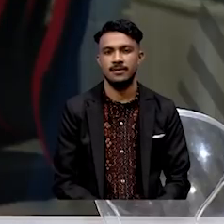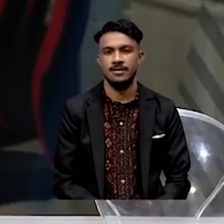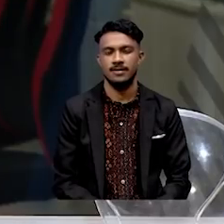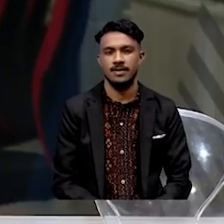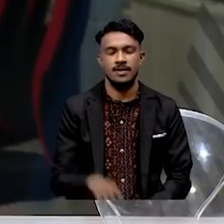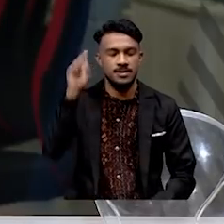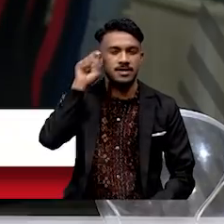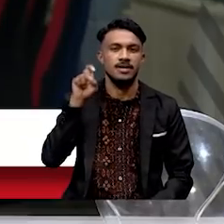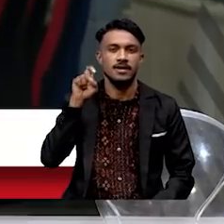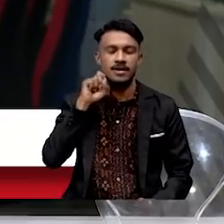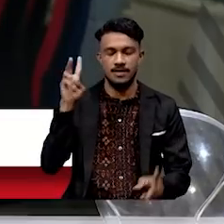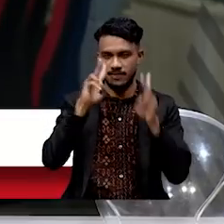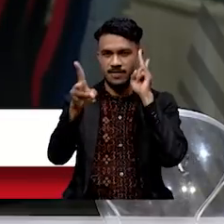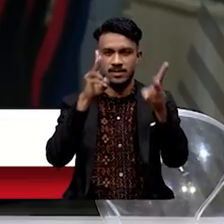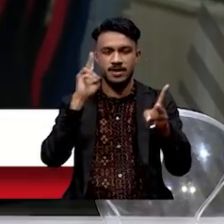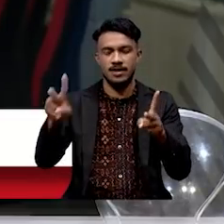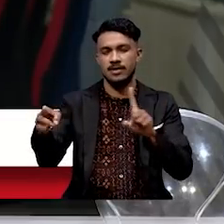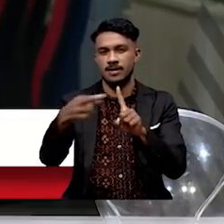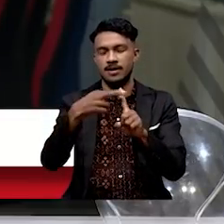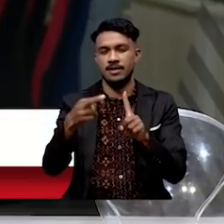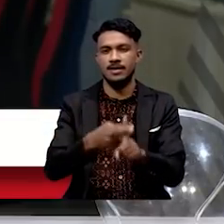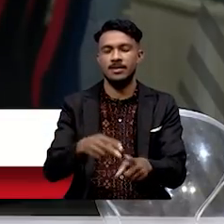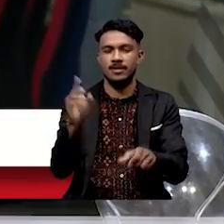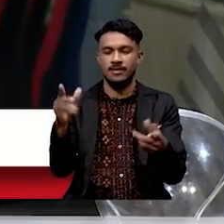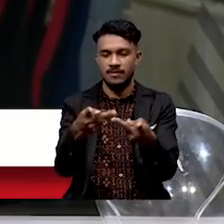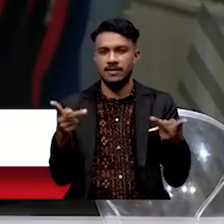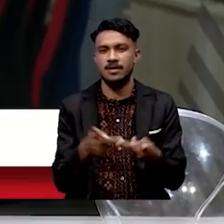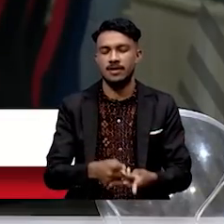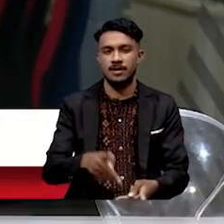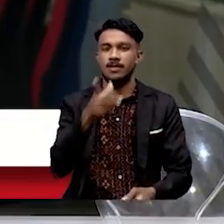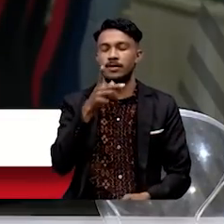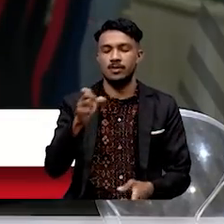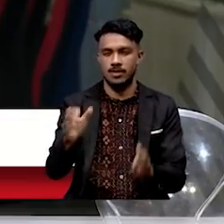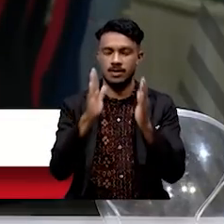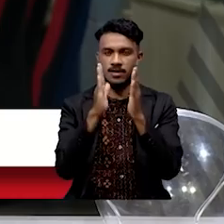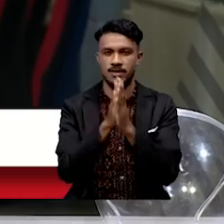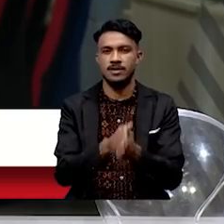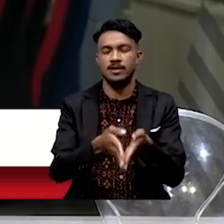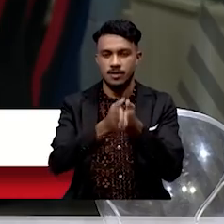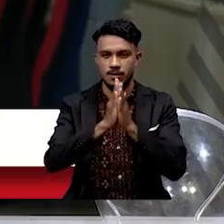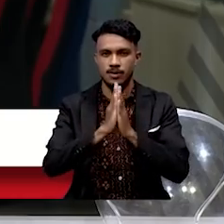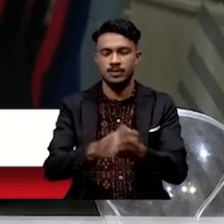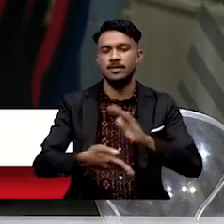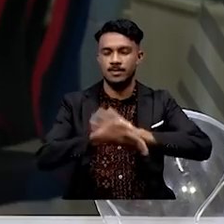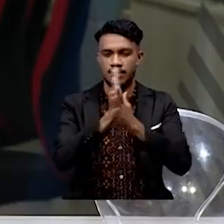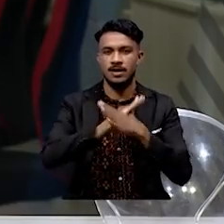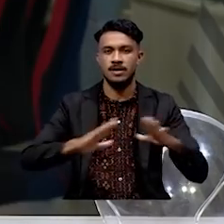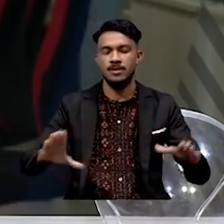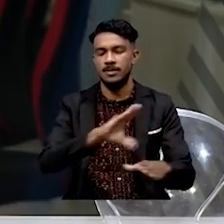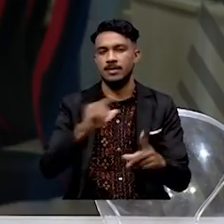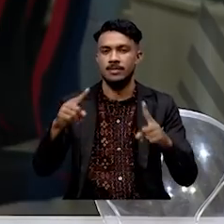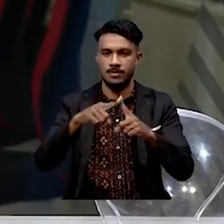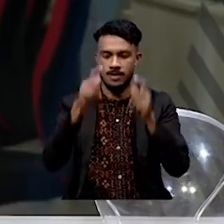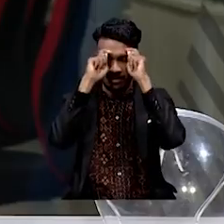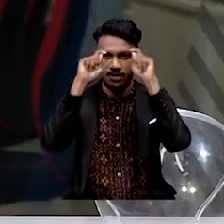Xanana Guzmão visita Santuário Nossa Senhora de Fátima, Portugal, onde reza no russo paz com estabilidade para